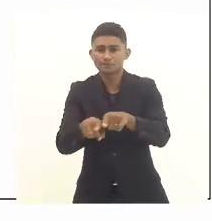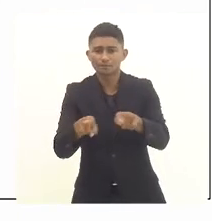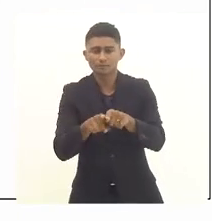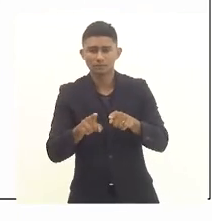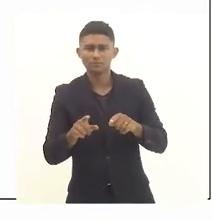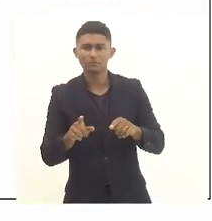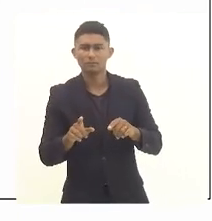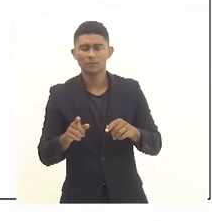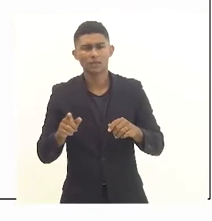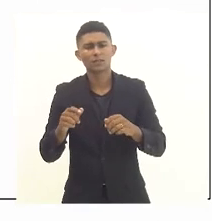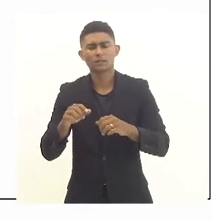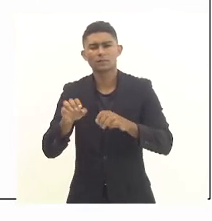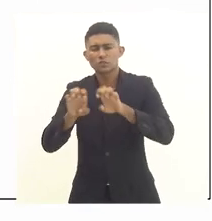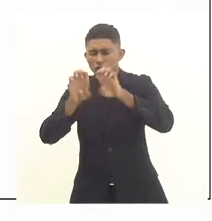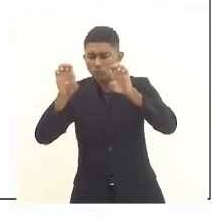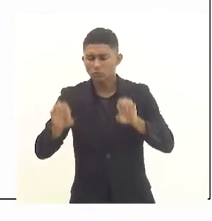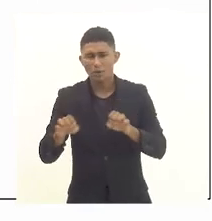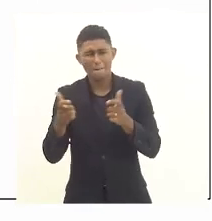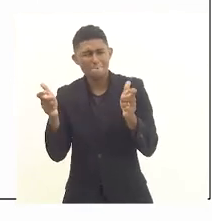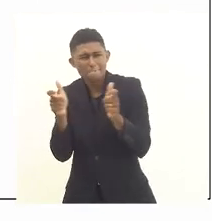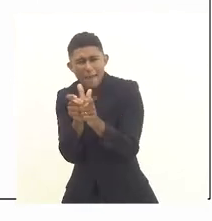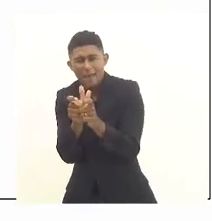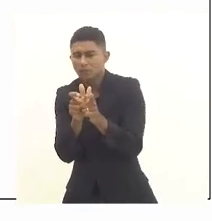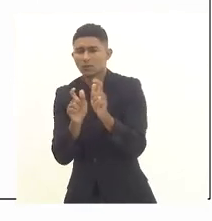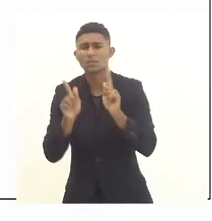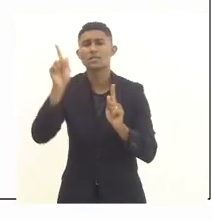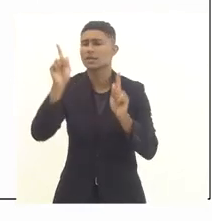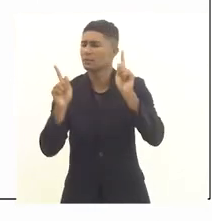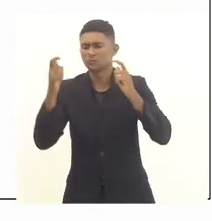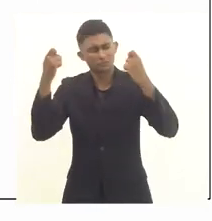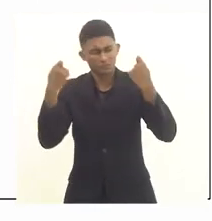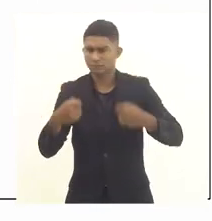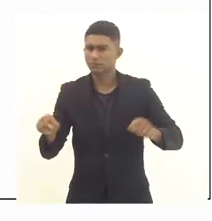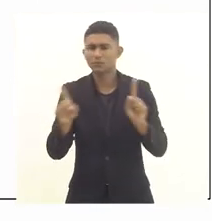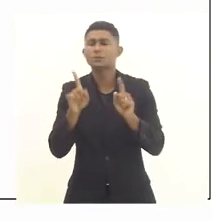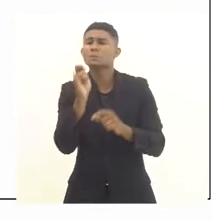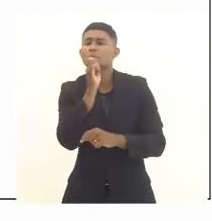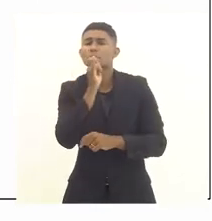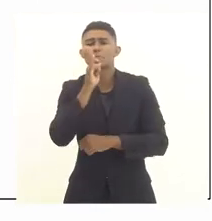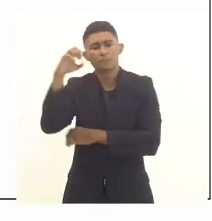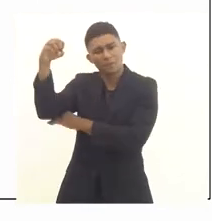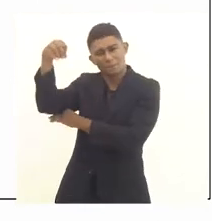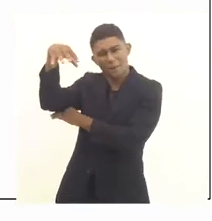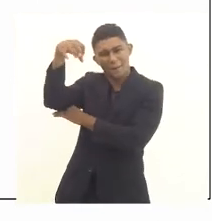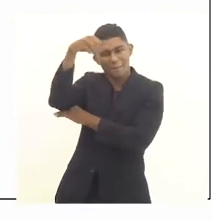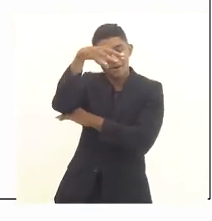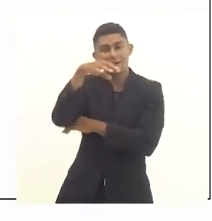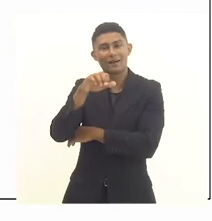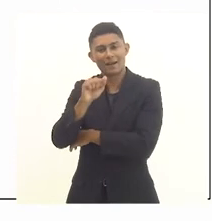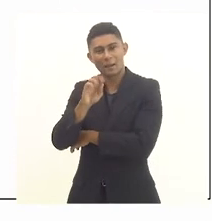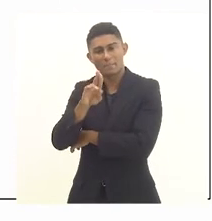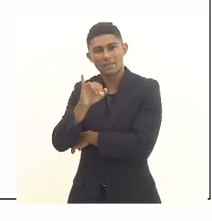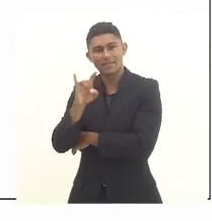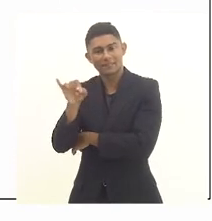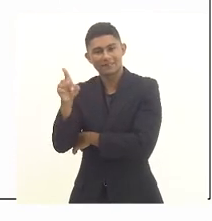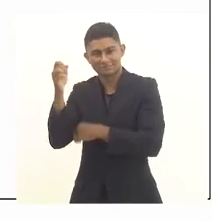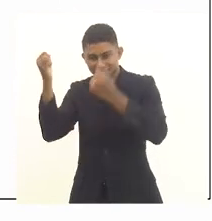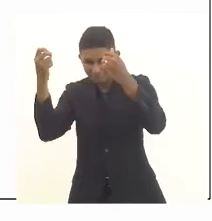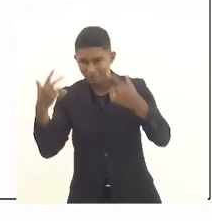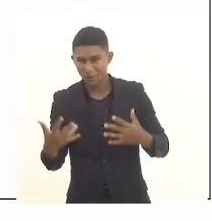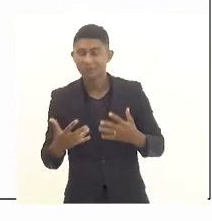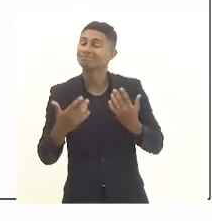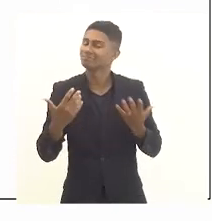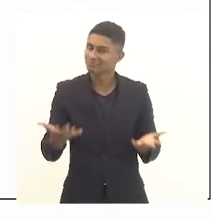estruturas de pequeno porte, é o que eu disse agora há pouco para vocês, sobre as luminárias que a BDI trouxe aqui o exemplo para vocês. Então,